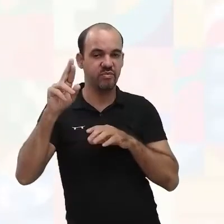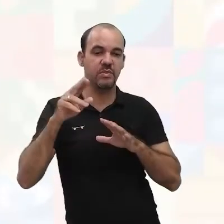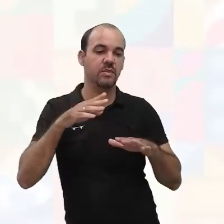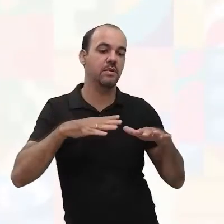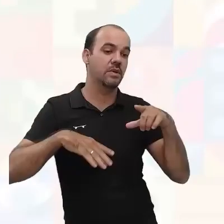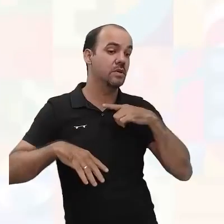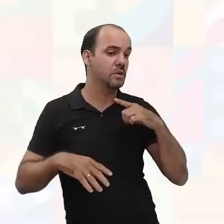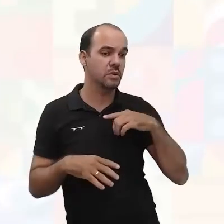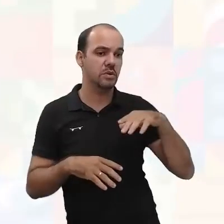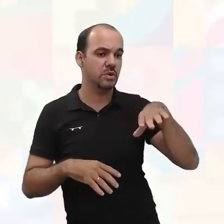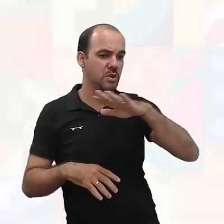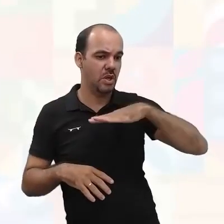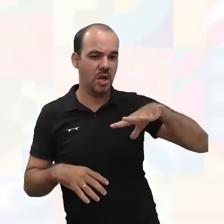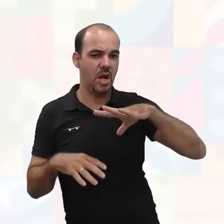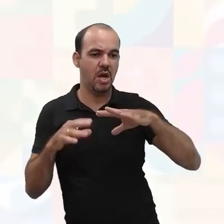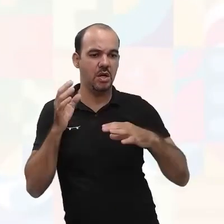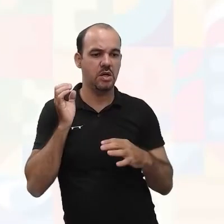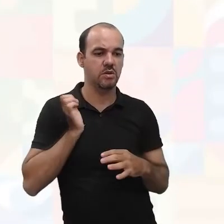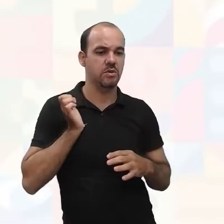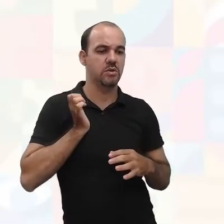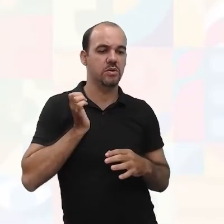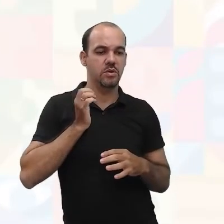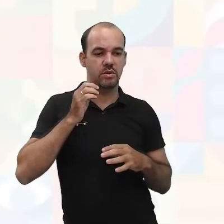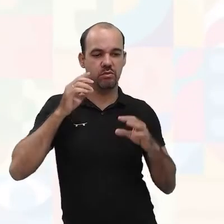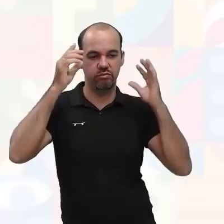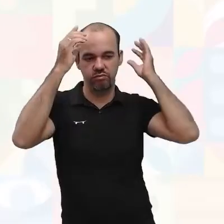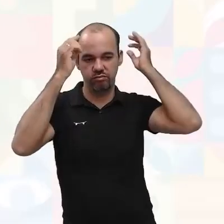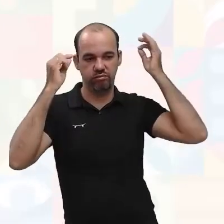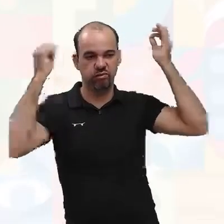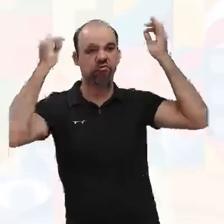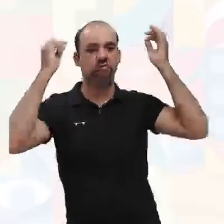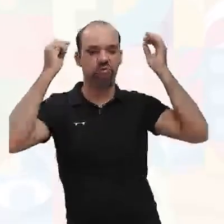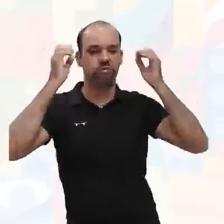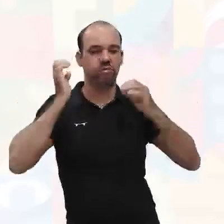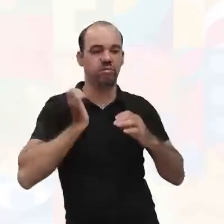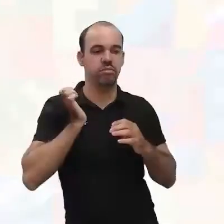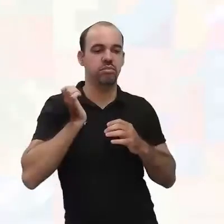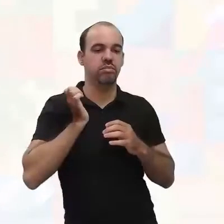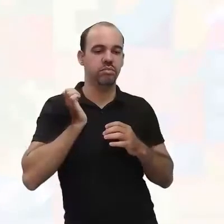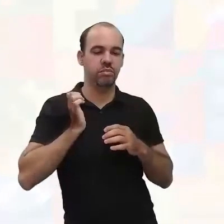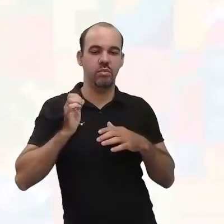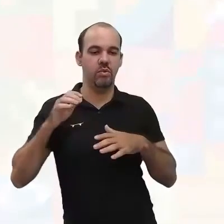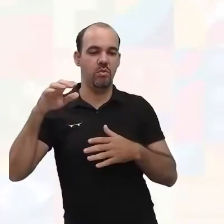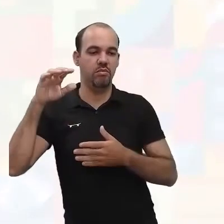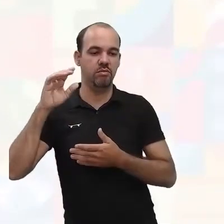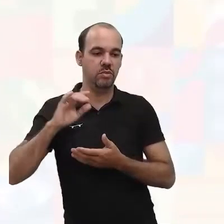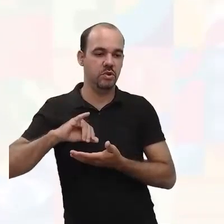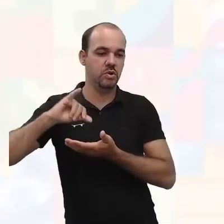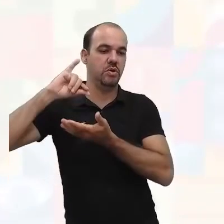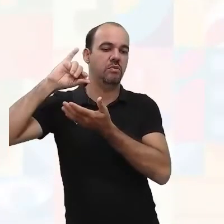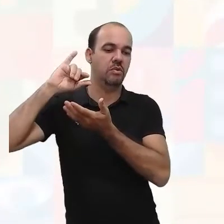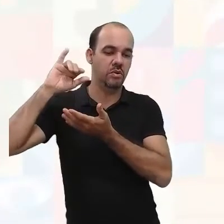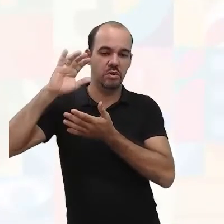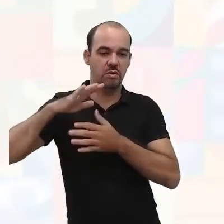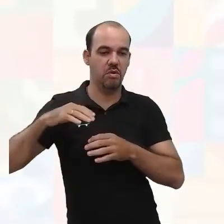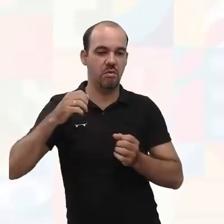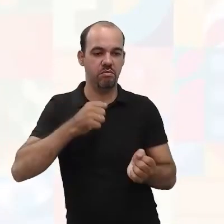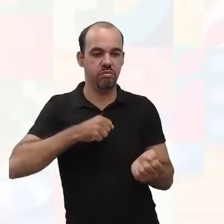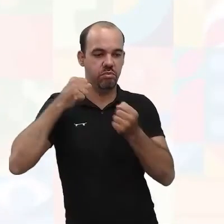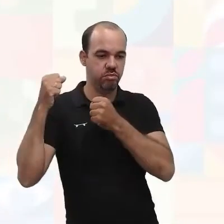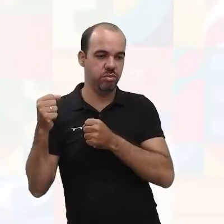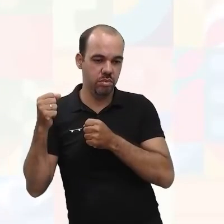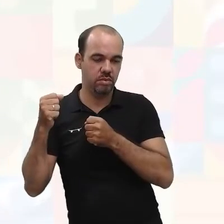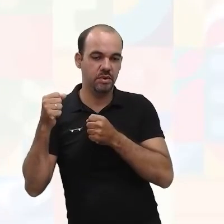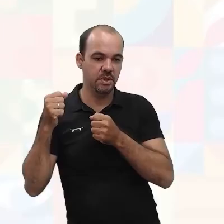tradicional, regionalista, né? Sempre mantida nos seus lugares de poder e oferecendo ao conjunto da população um acesso a